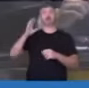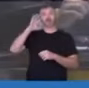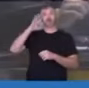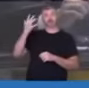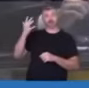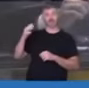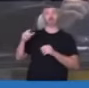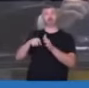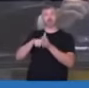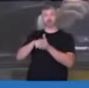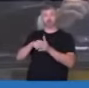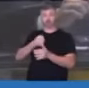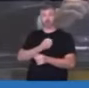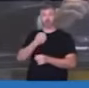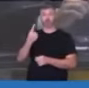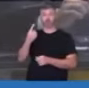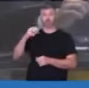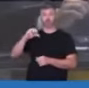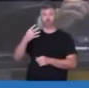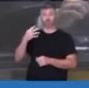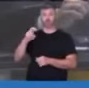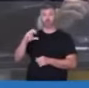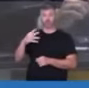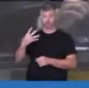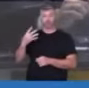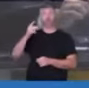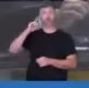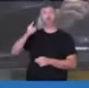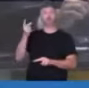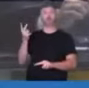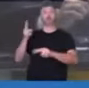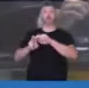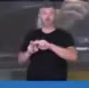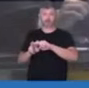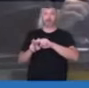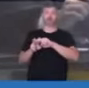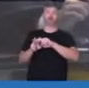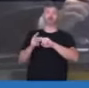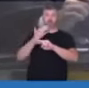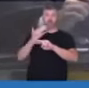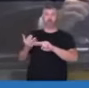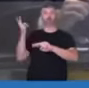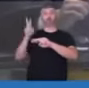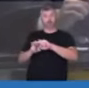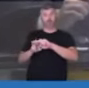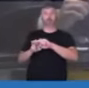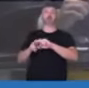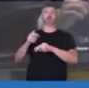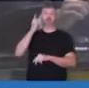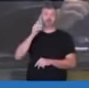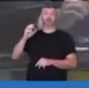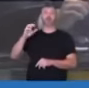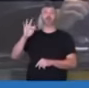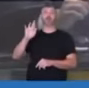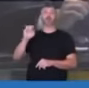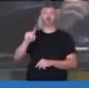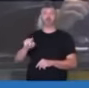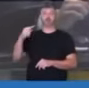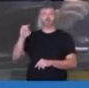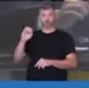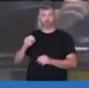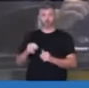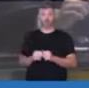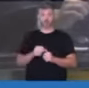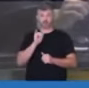dos autos do inquérito número 4954, que determinou a prisão em flagrante por crime inafiançável do deputado Tiquinho Brazão.